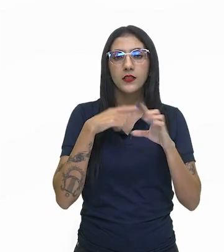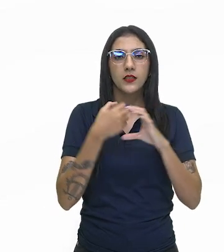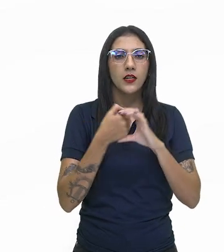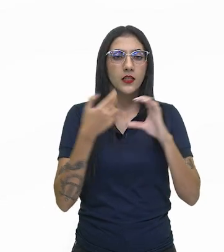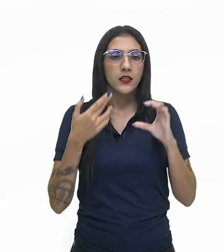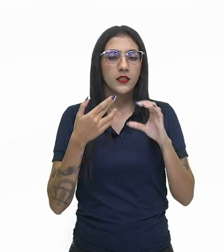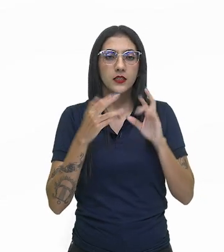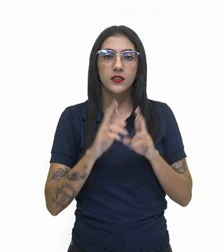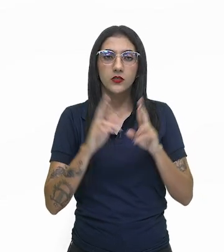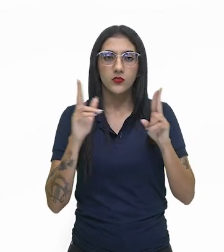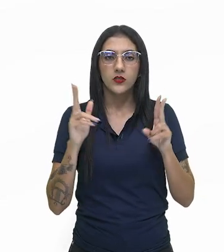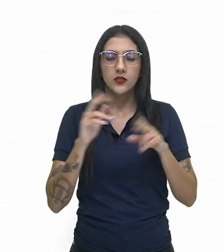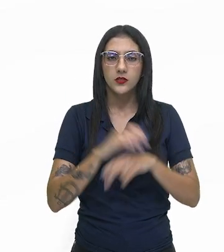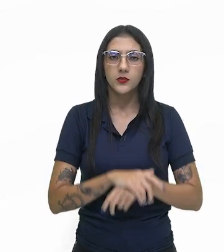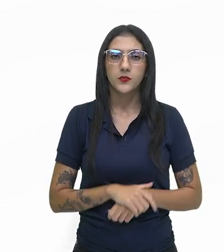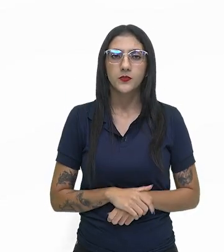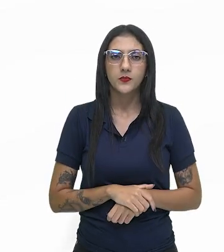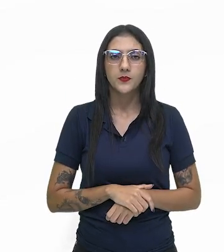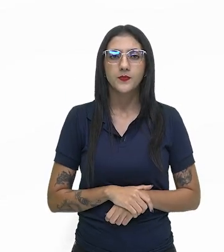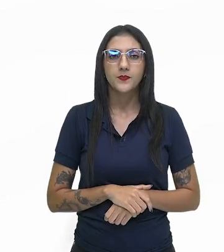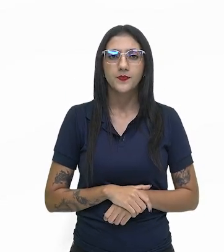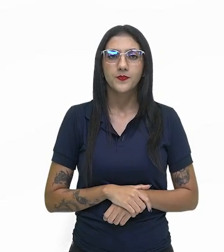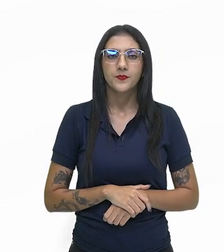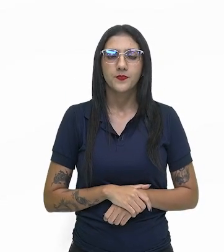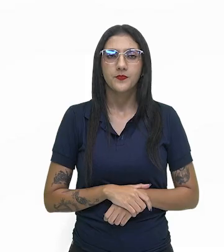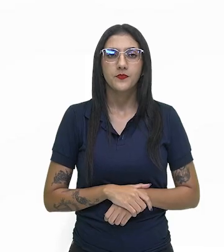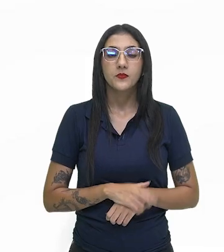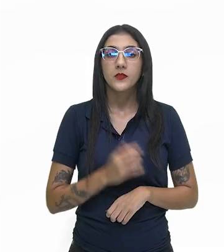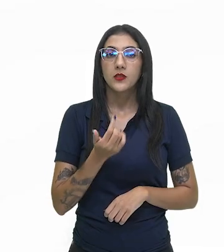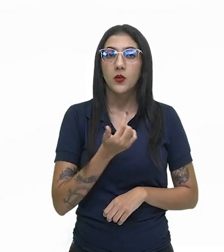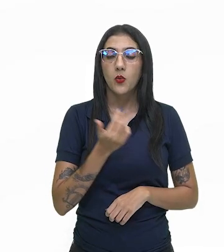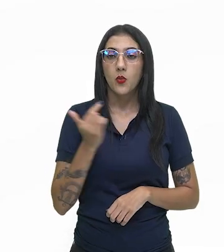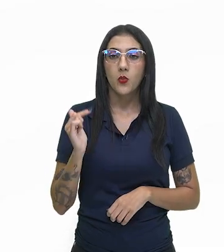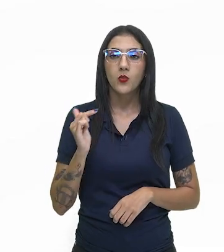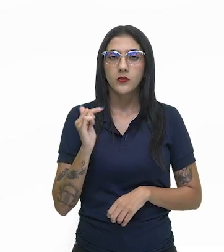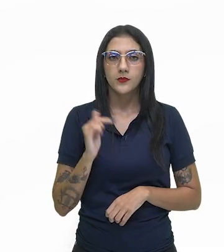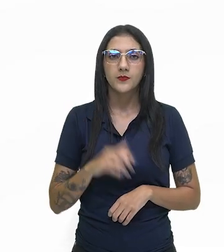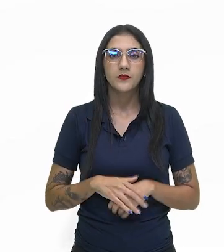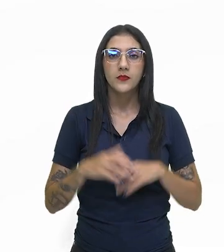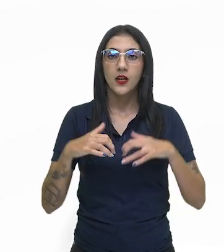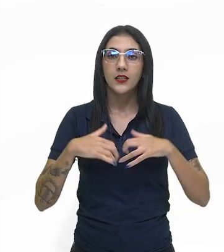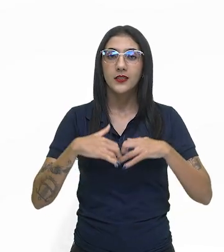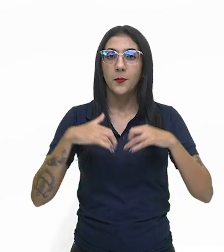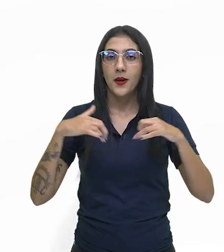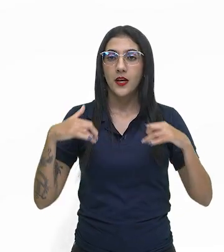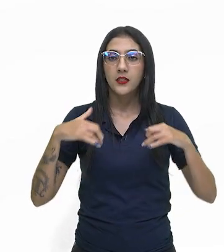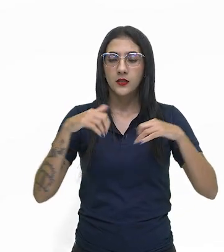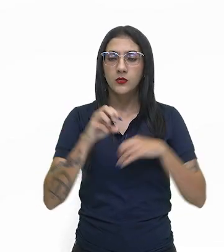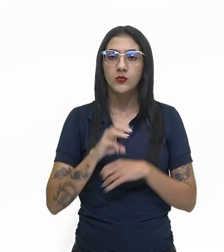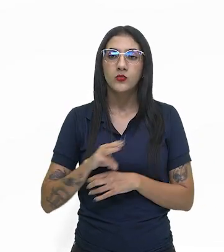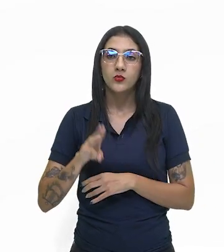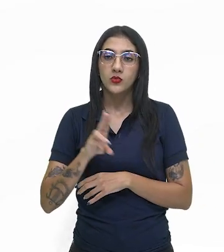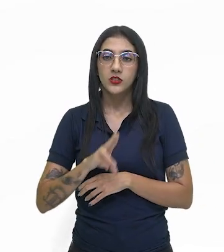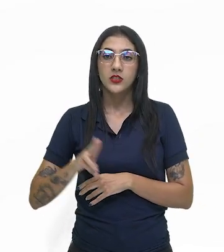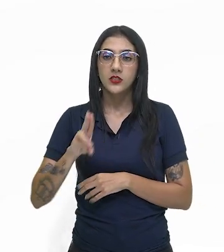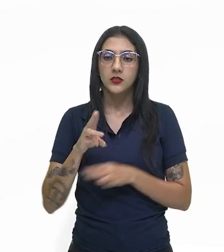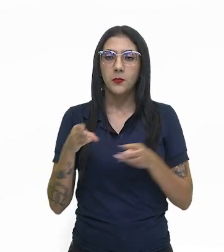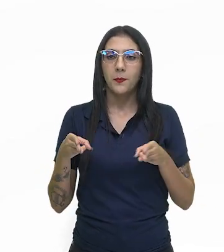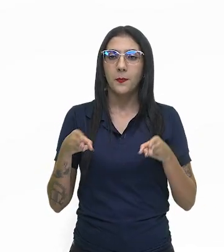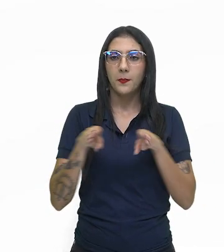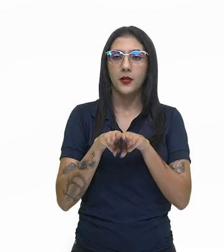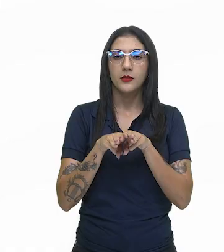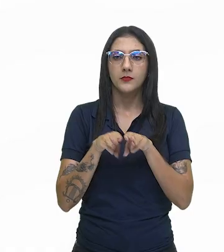diferentes. Aí nós temos outra técnica, que é a separação magnética. A separação magnética,